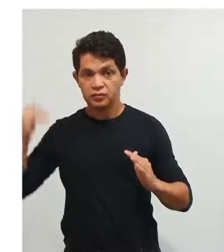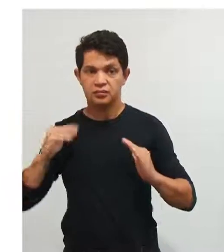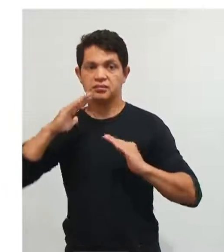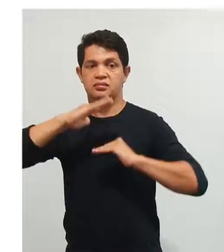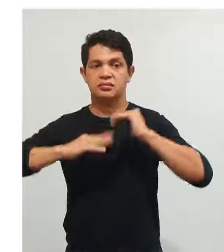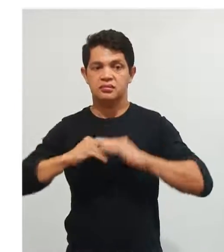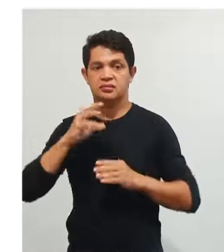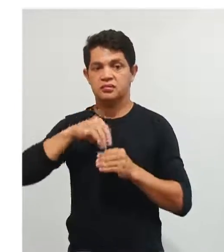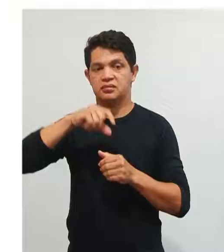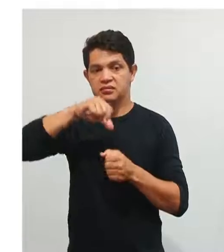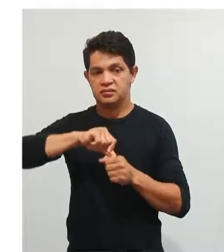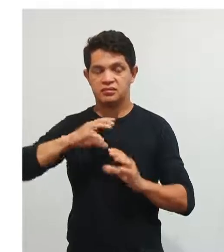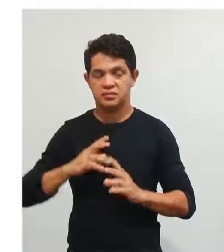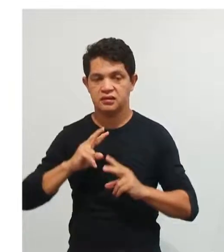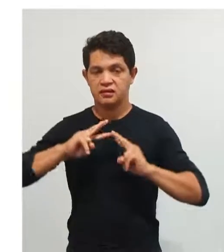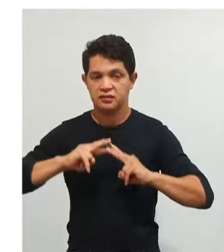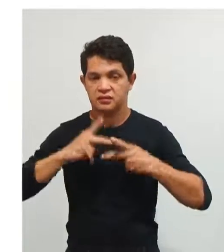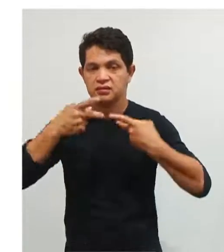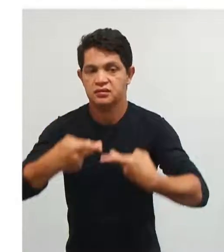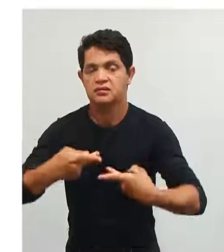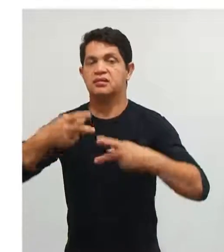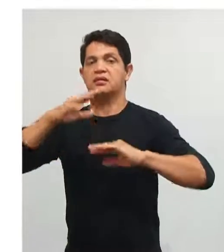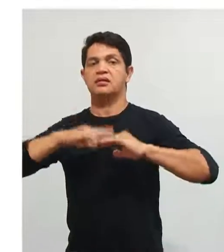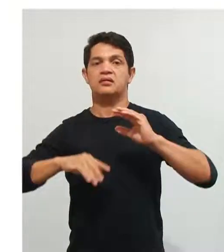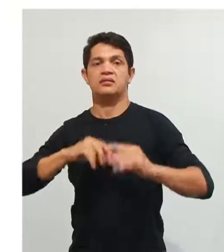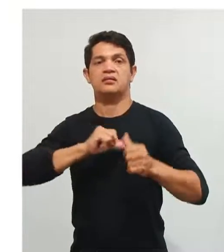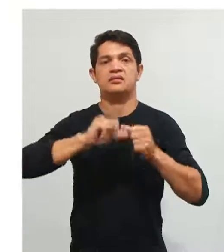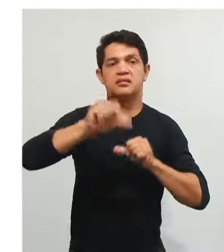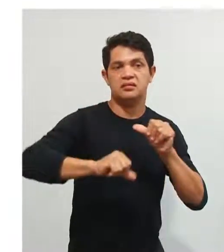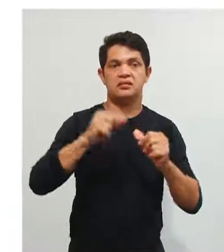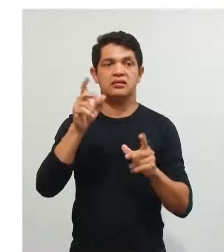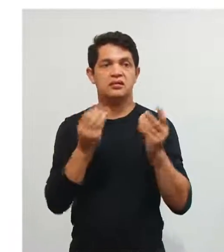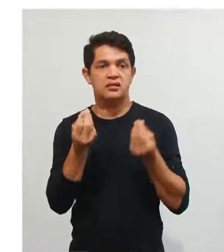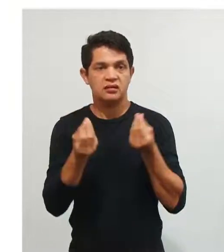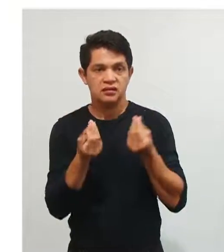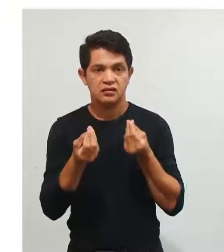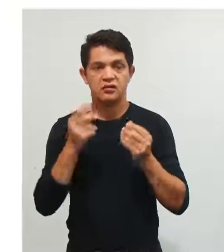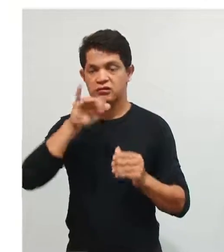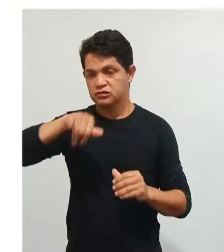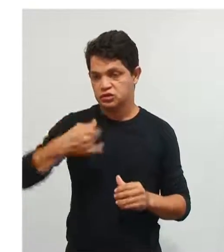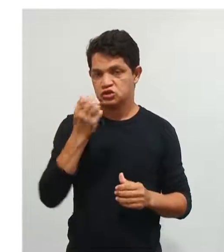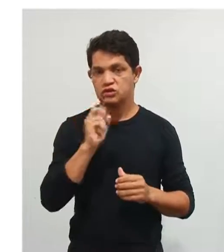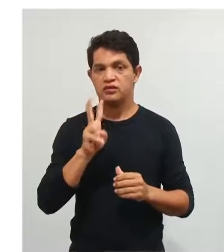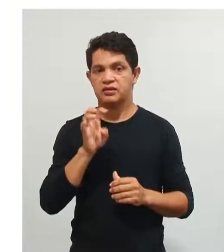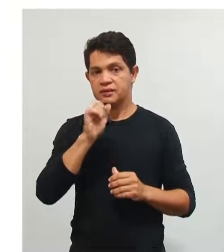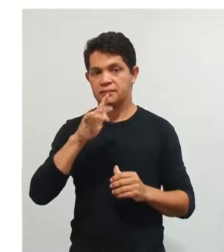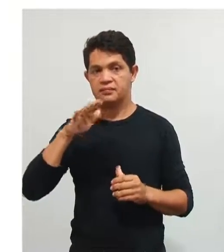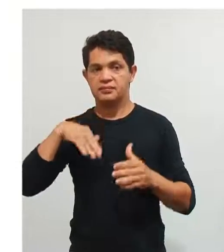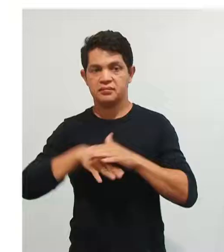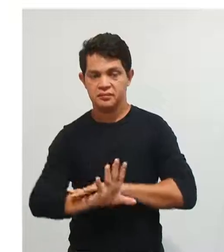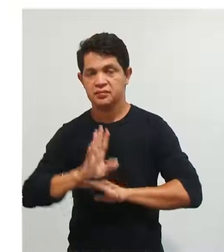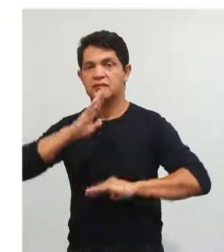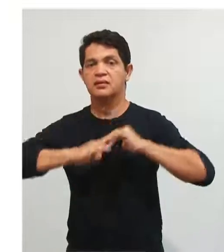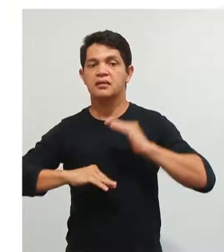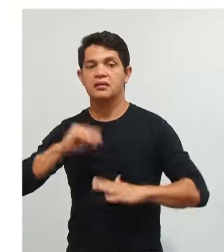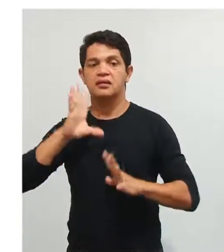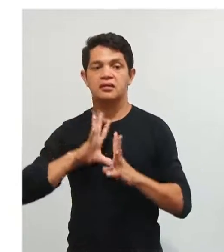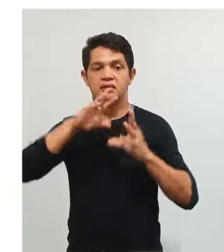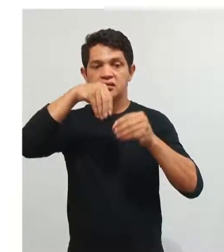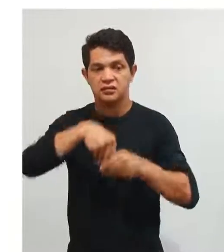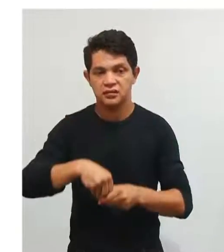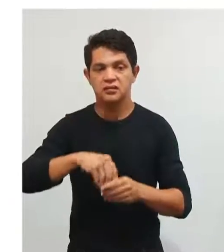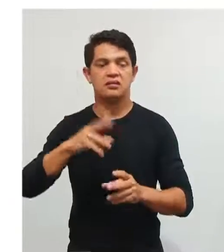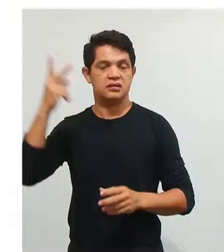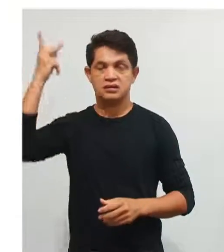nacional. Transmitido pela Record, o programa Jovem Guarda ele era gravado no teatro da emissora em